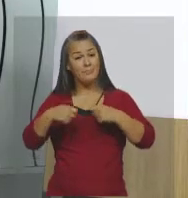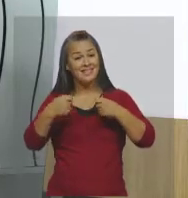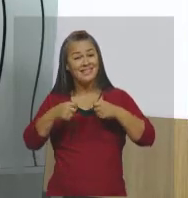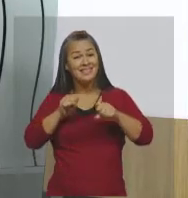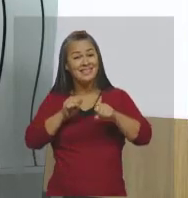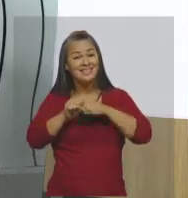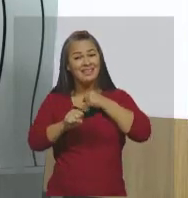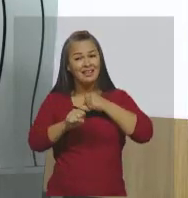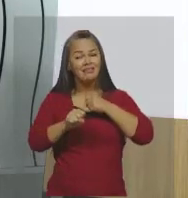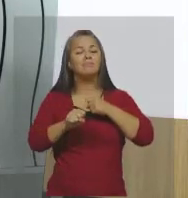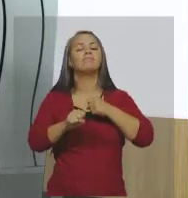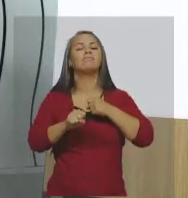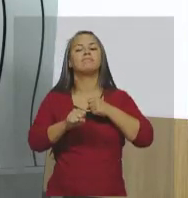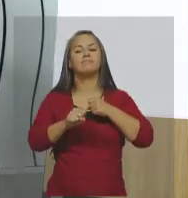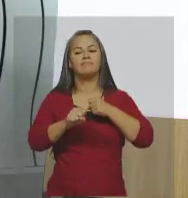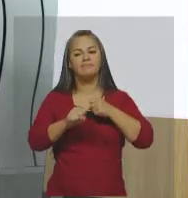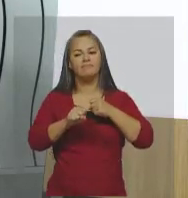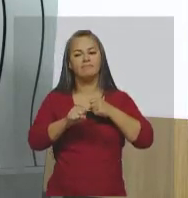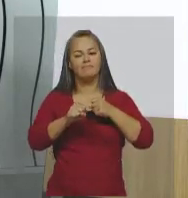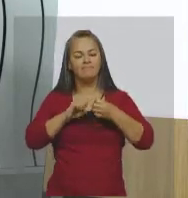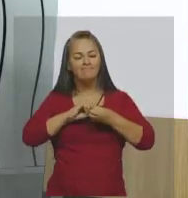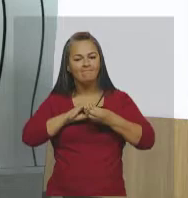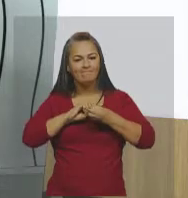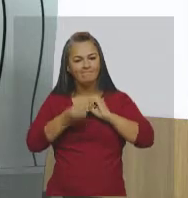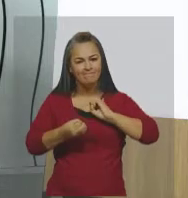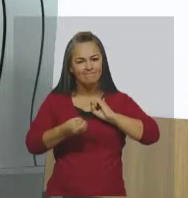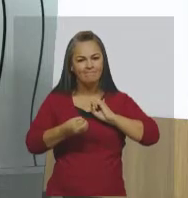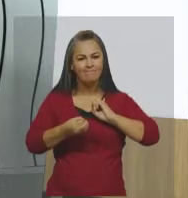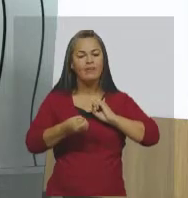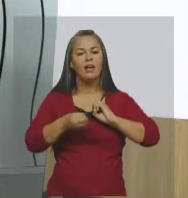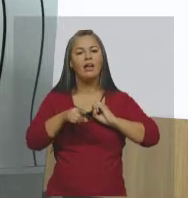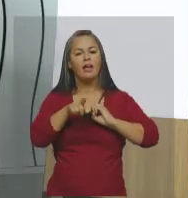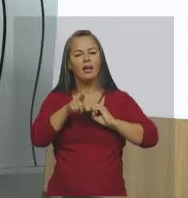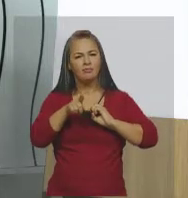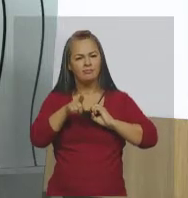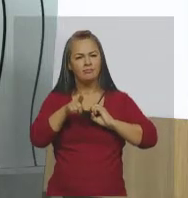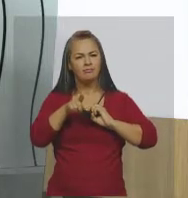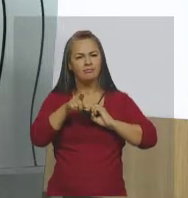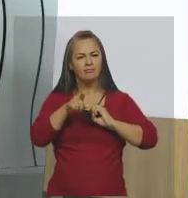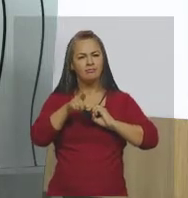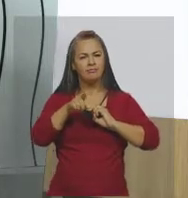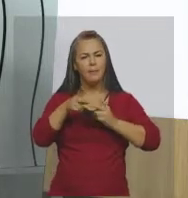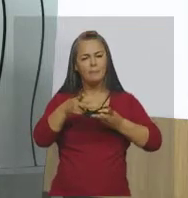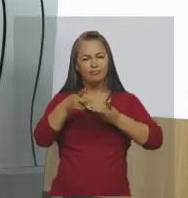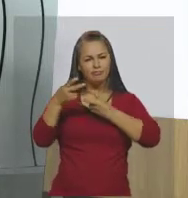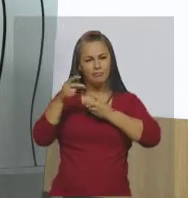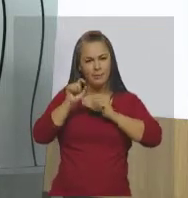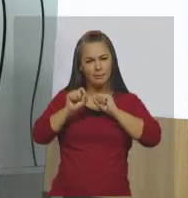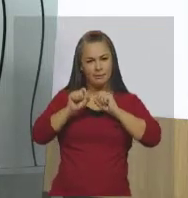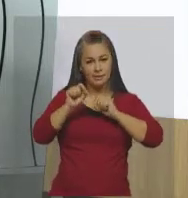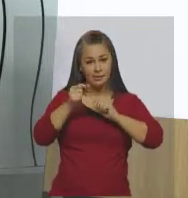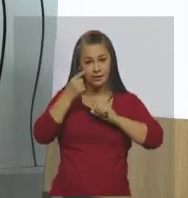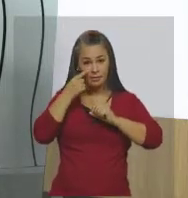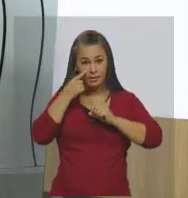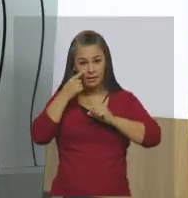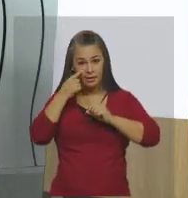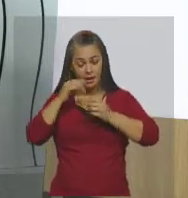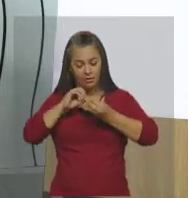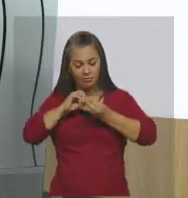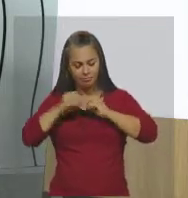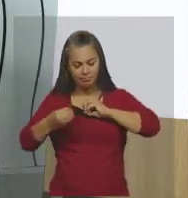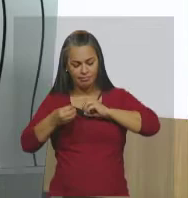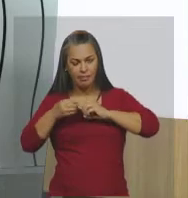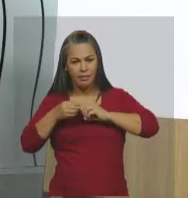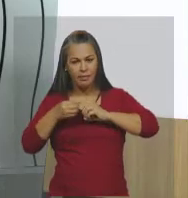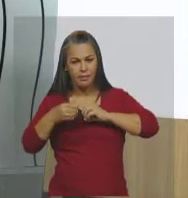façam a sua ação sobre essa proteína. Você concorda que essas enzimas vão conseguir alcançar o lado externo, o lado de fora da proteína, mas o lado de